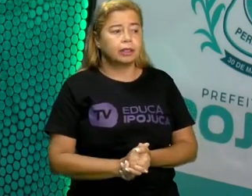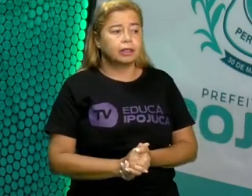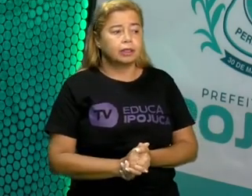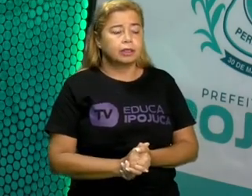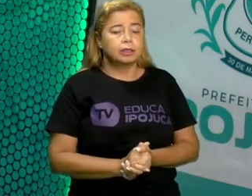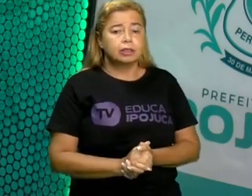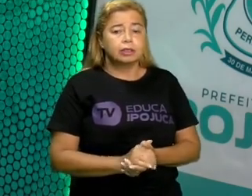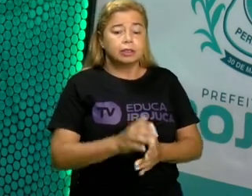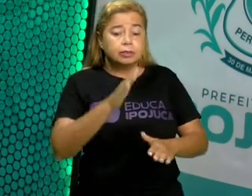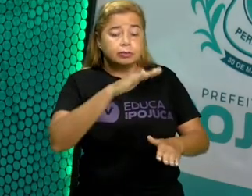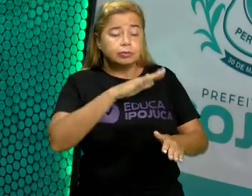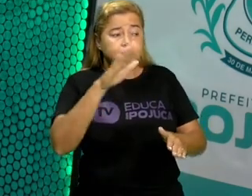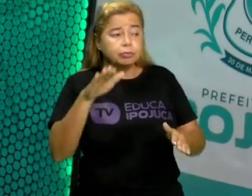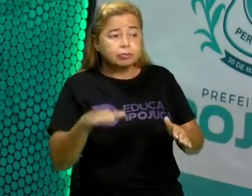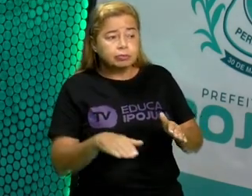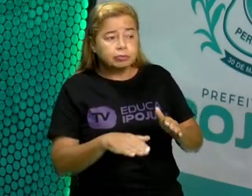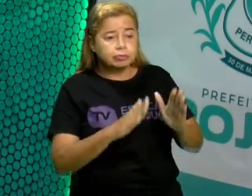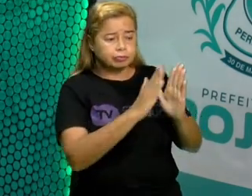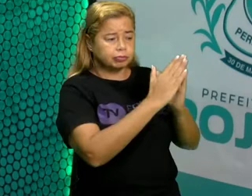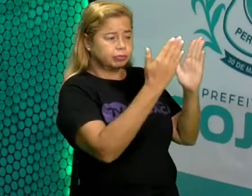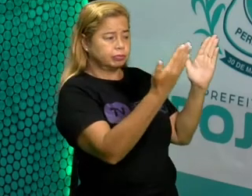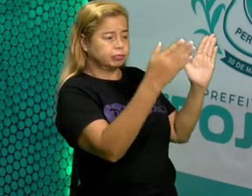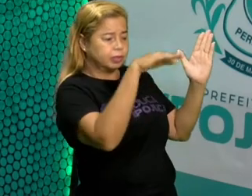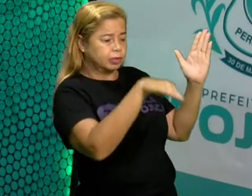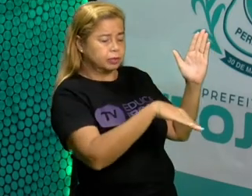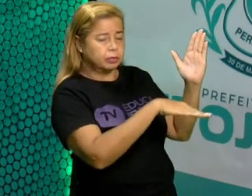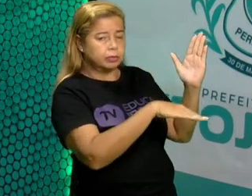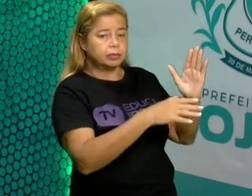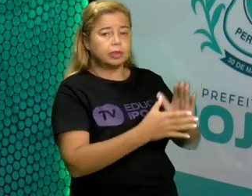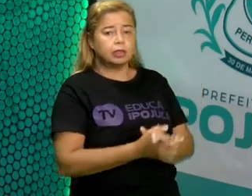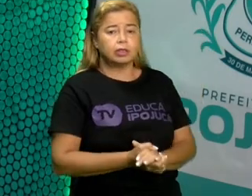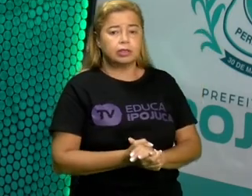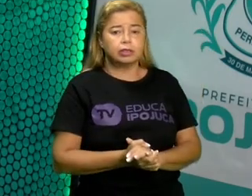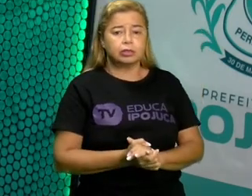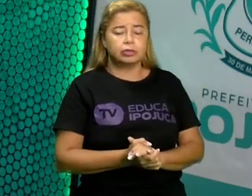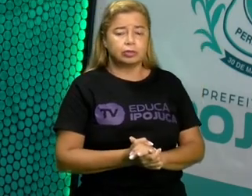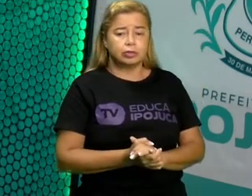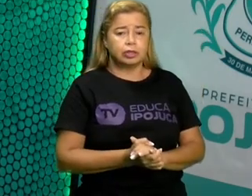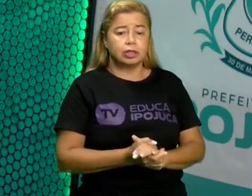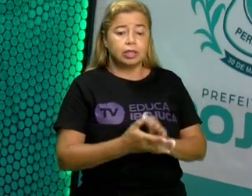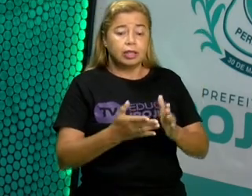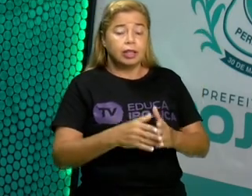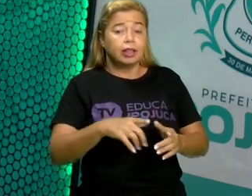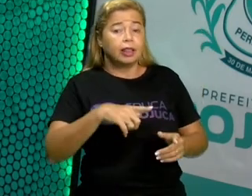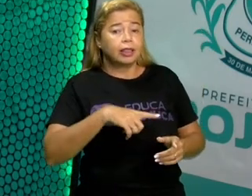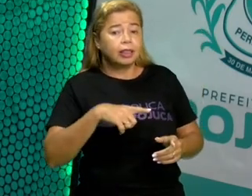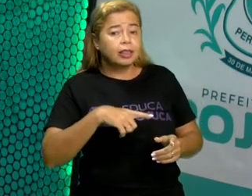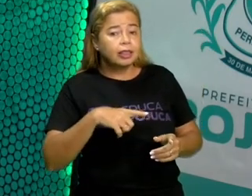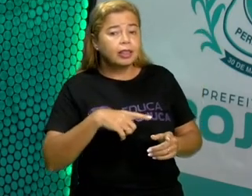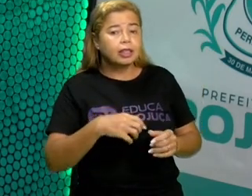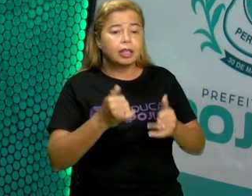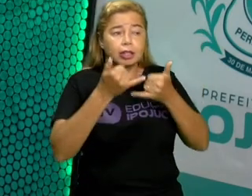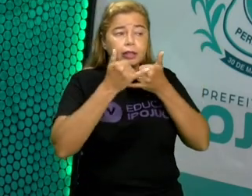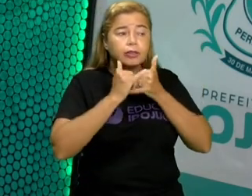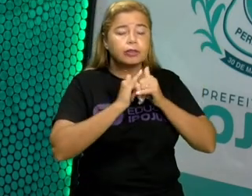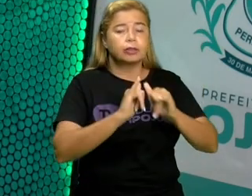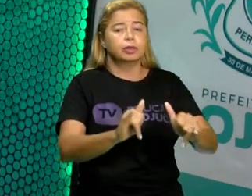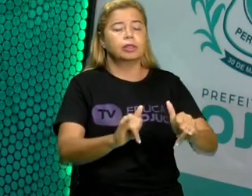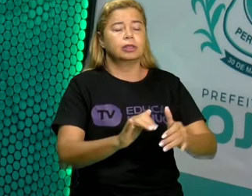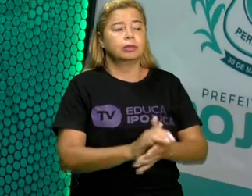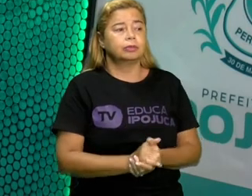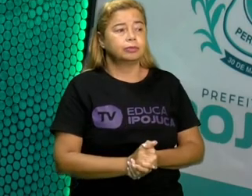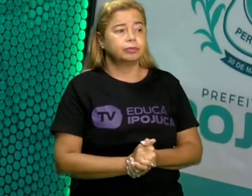mais embaixo temos é um pouco da Notícia a